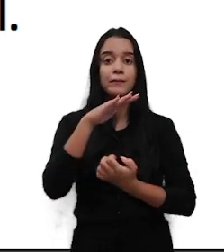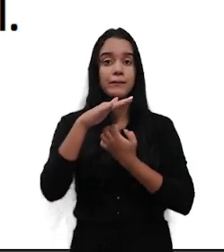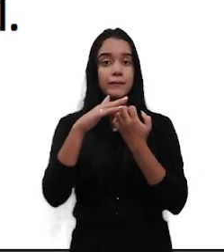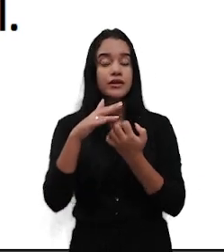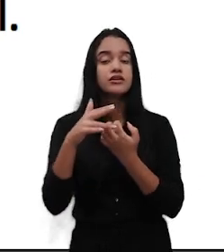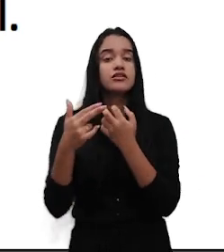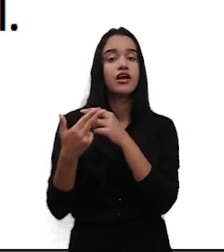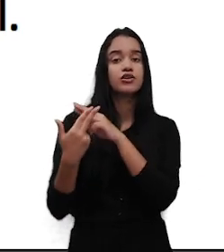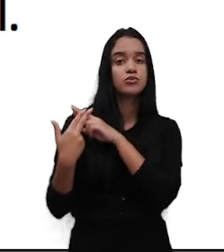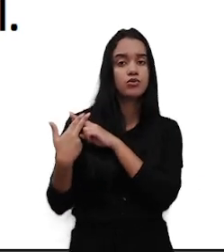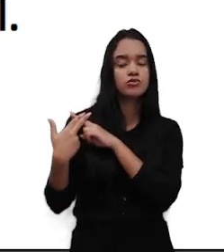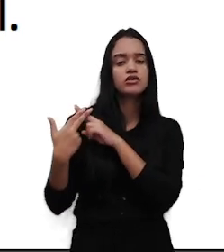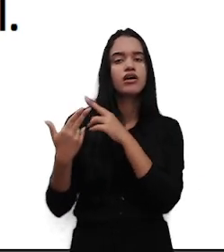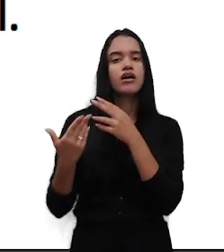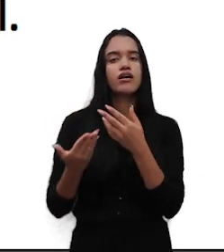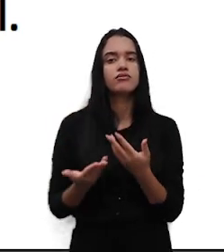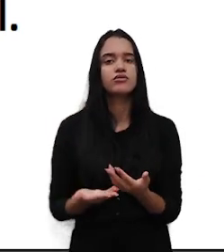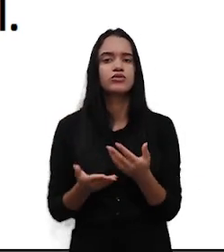solicitando com data,